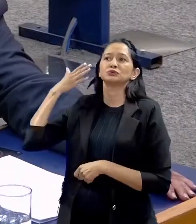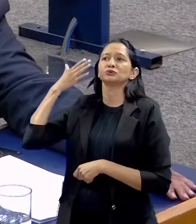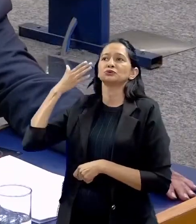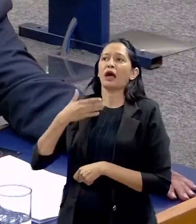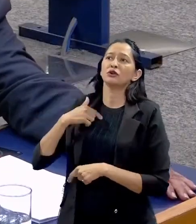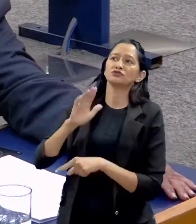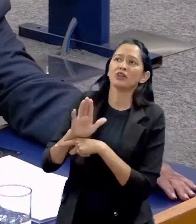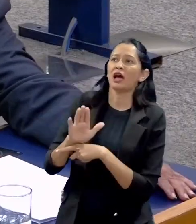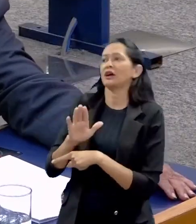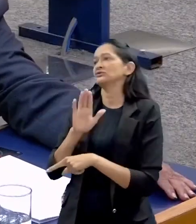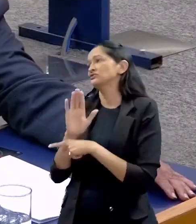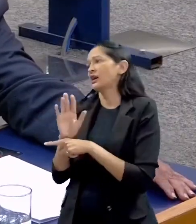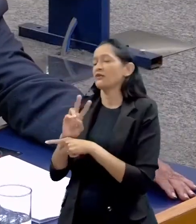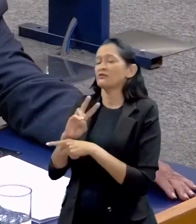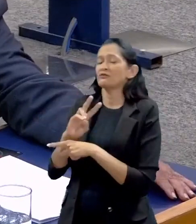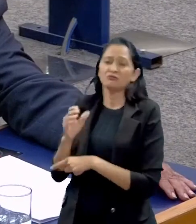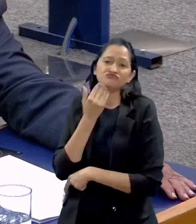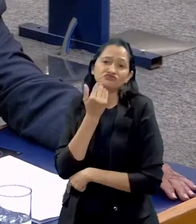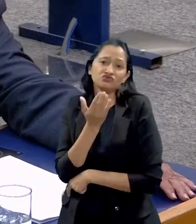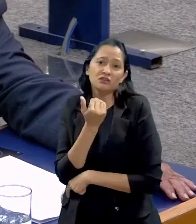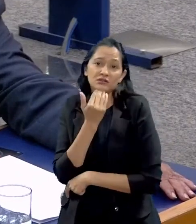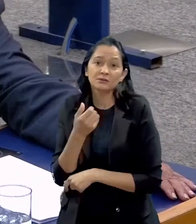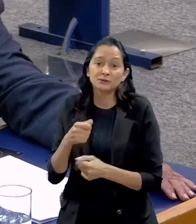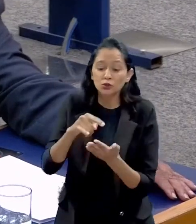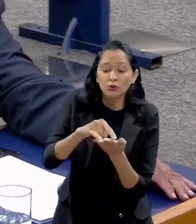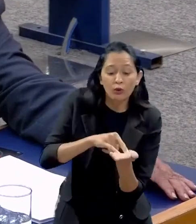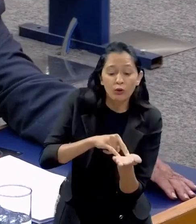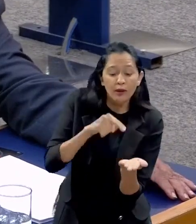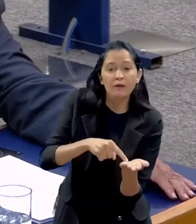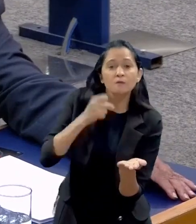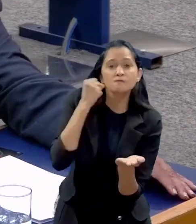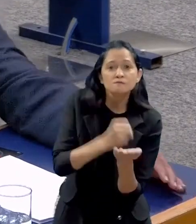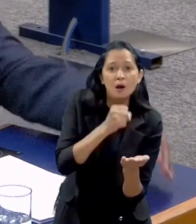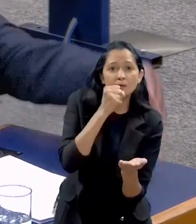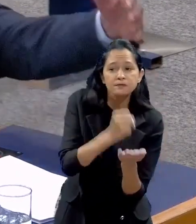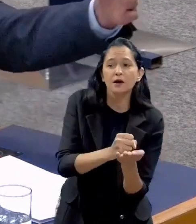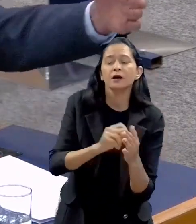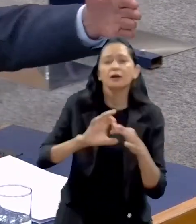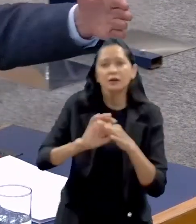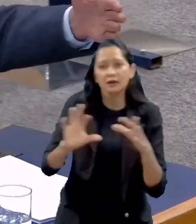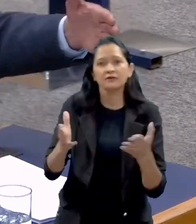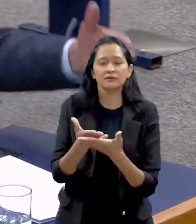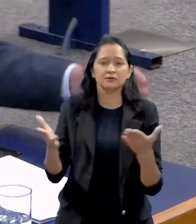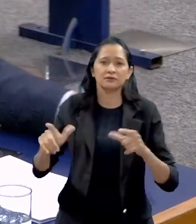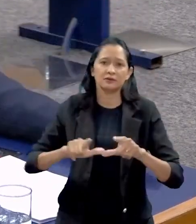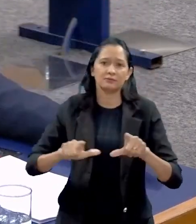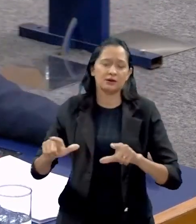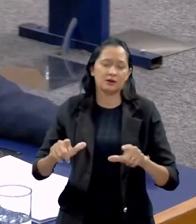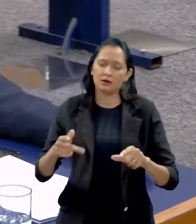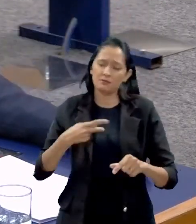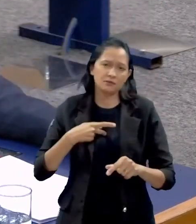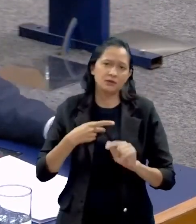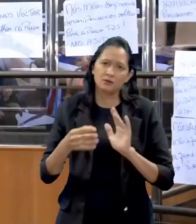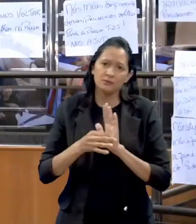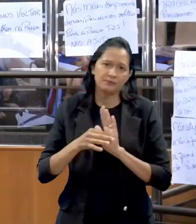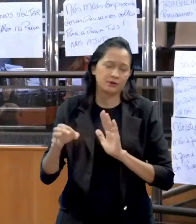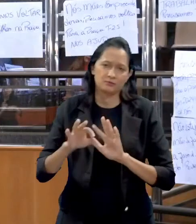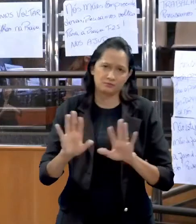queremos a licença para que vocês possam trabalhar dentro daquilo que vocês estão planejando fazer. Então, de forma que essa é a minha